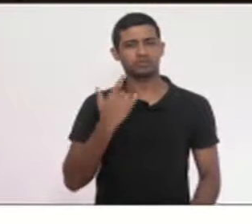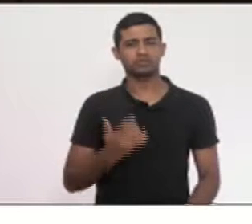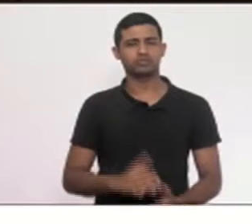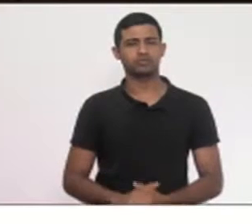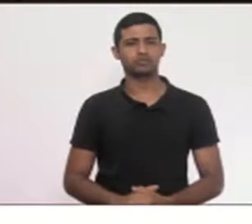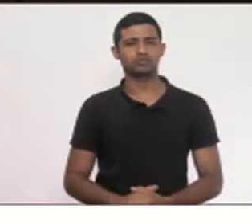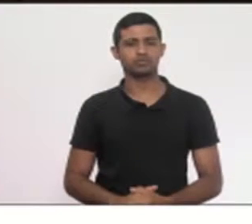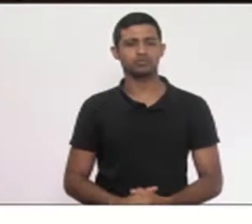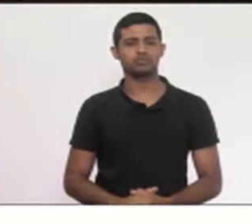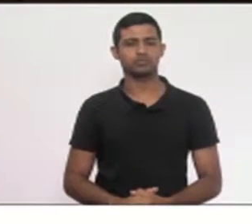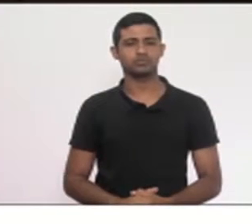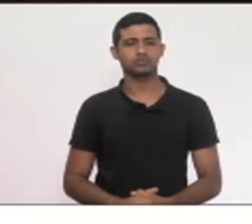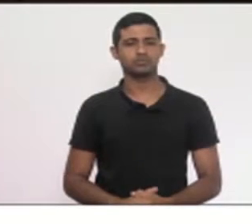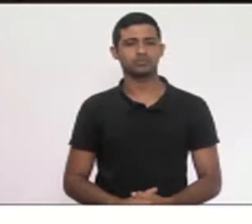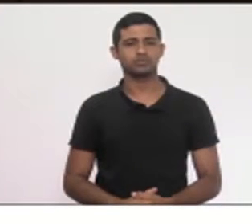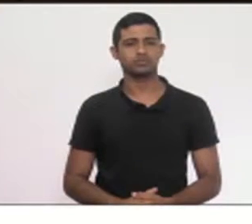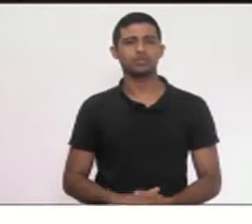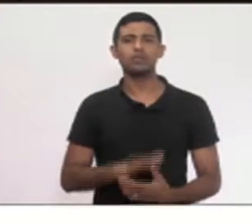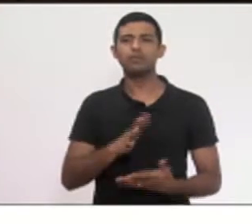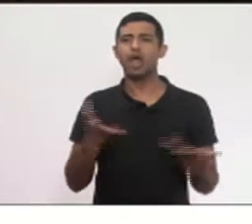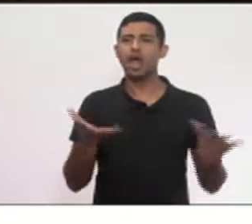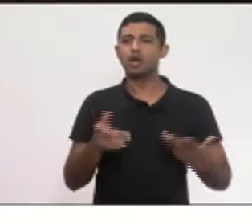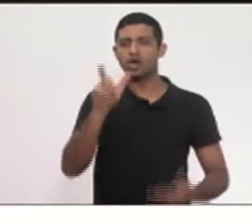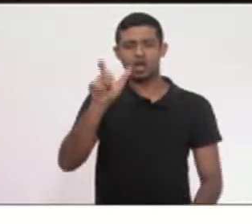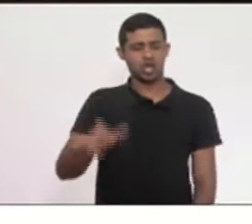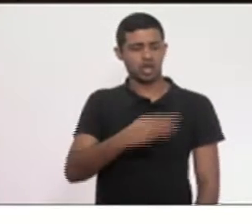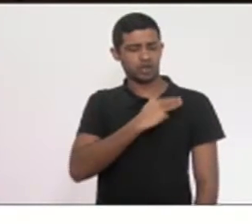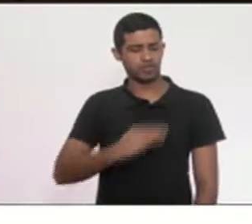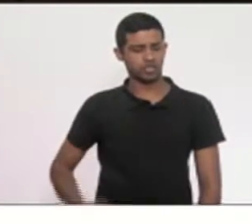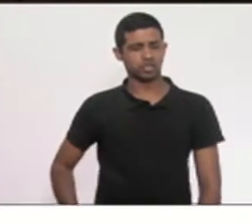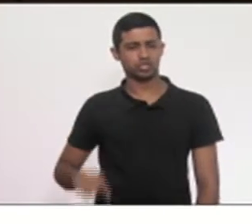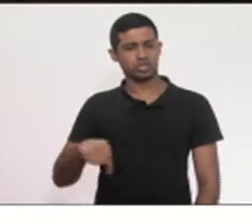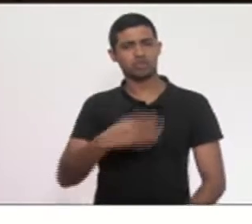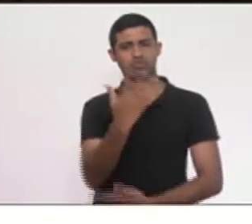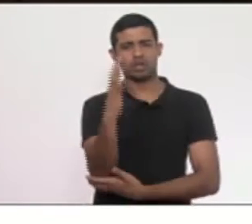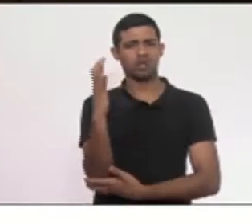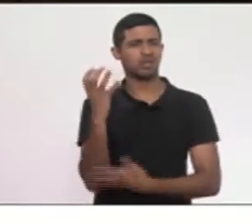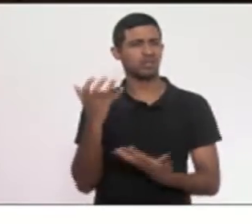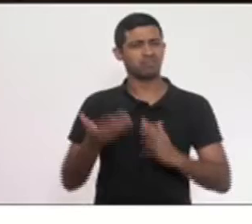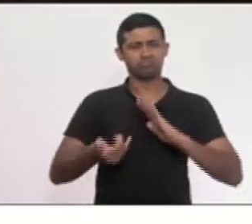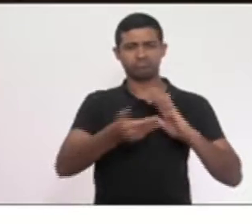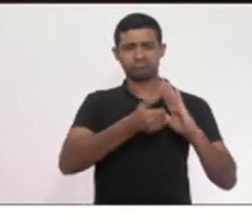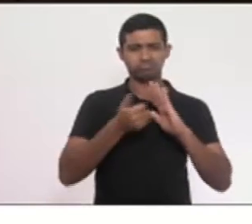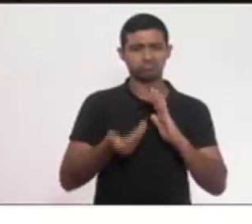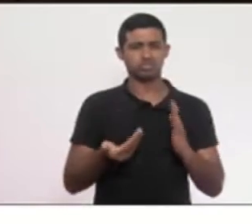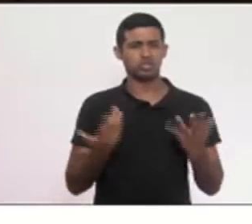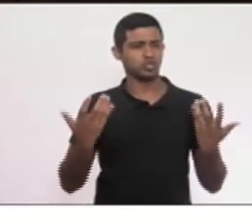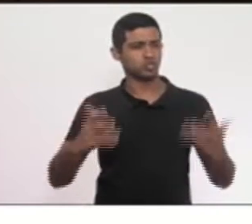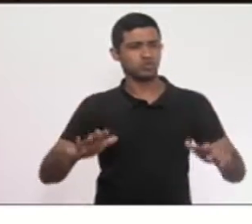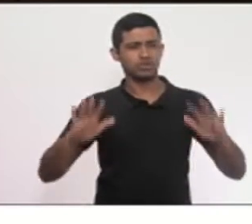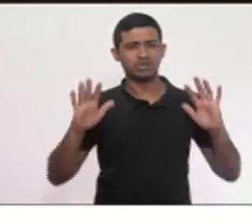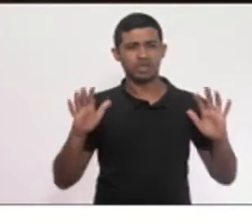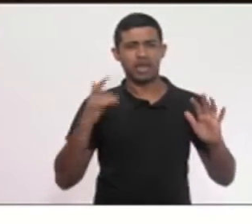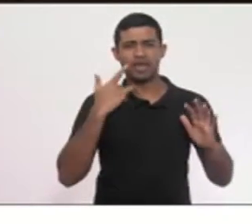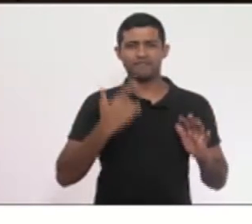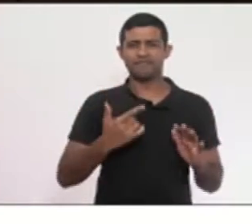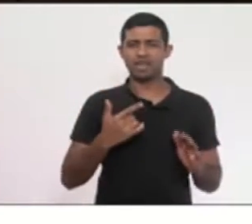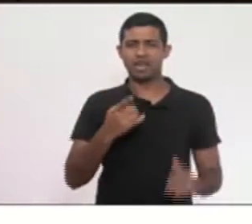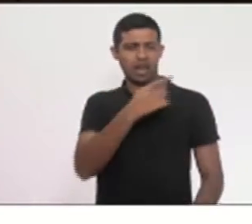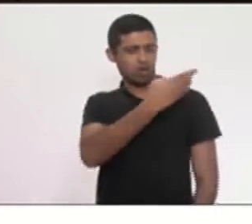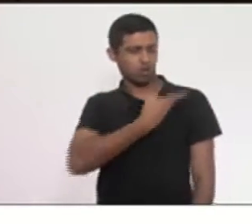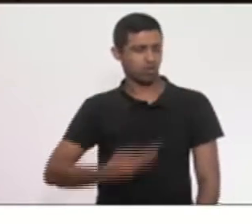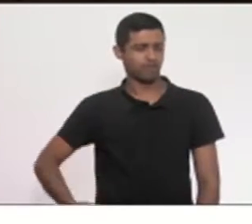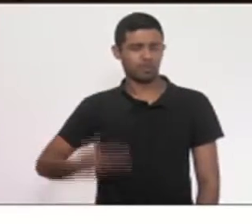internacionalmente, e que agora o ministro do Meio Ambiente quer desqualificar, porque não quer que fique evidente que o governo